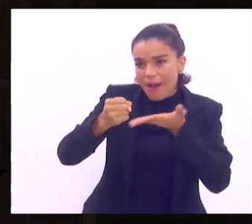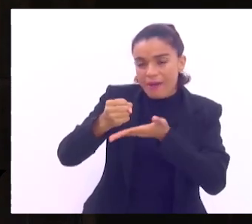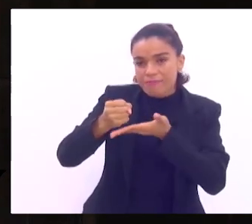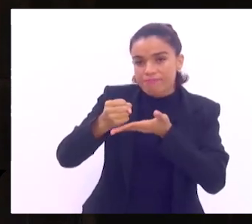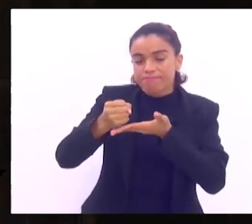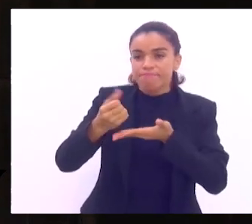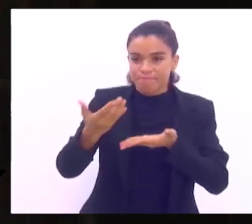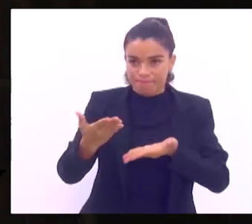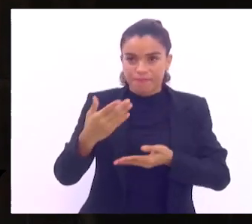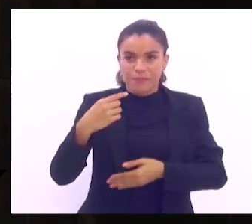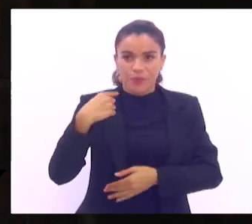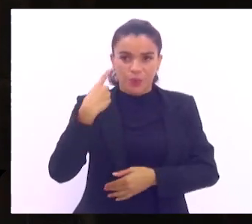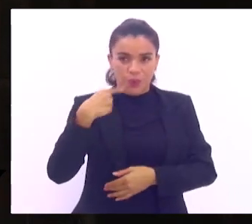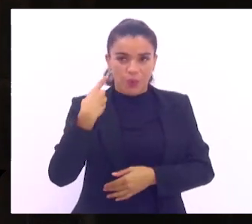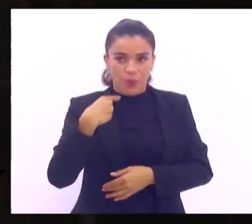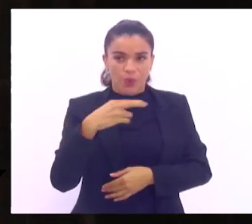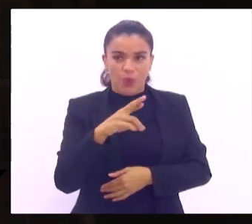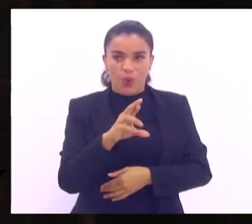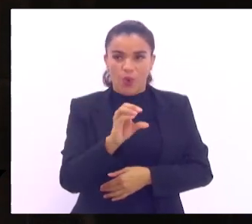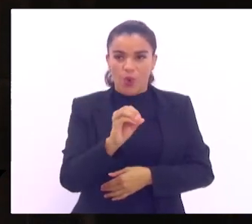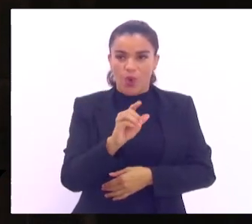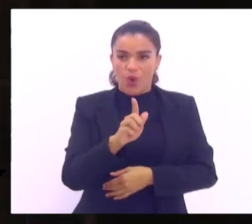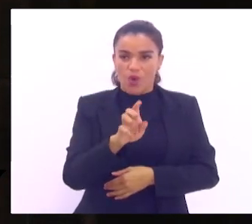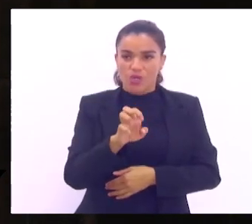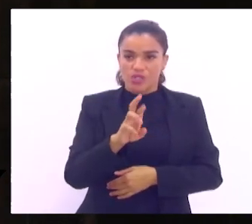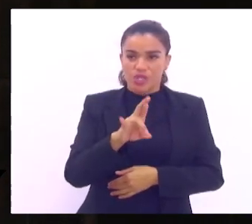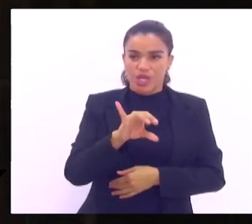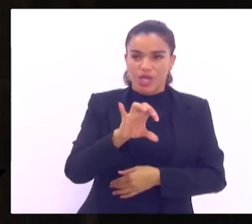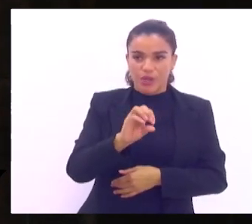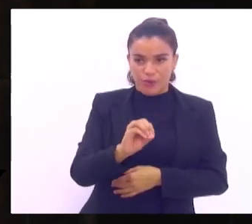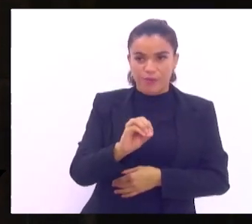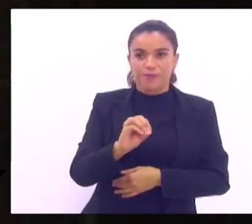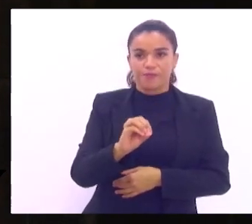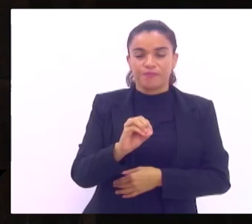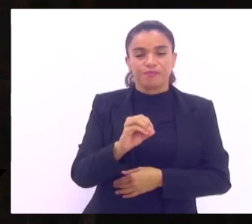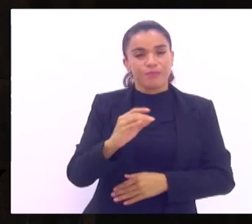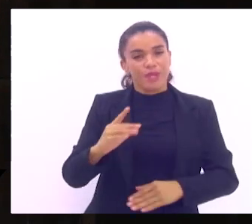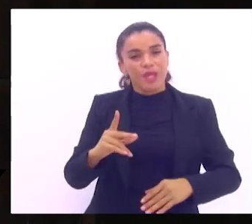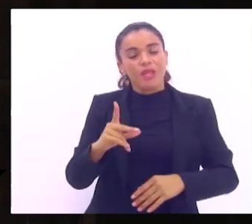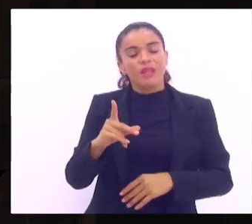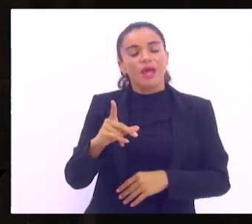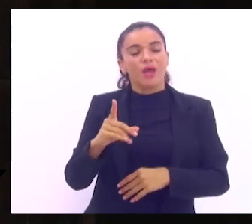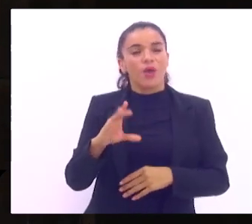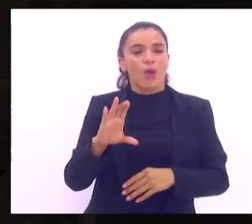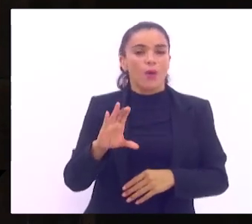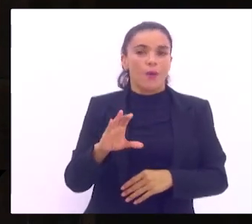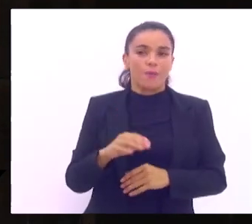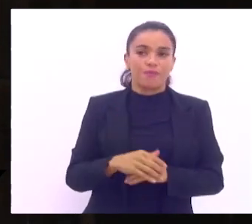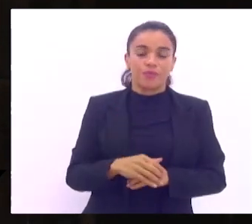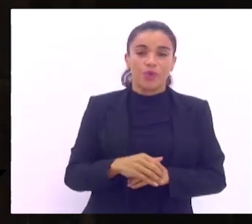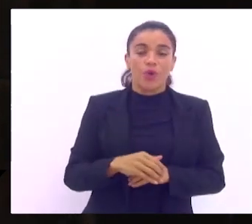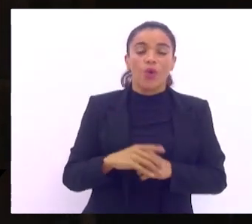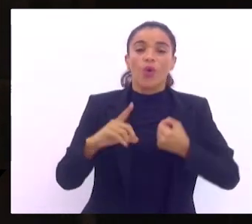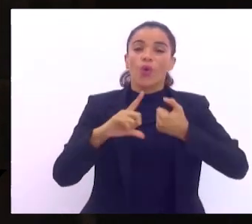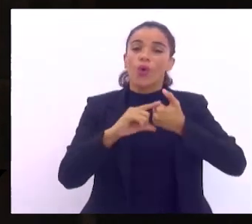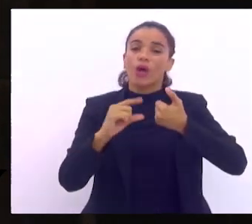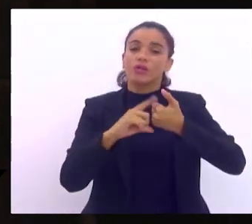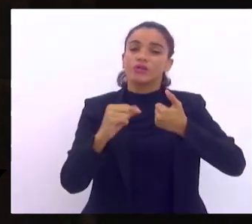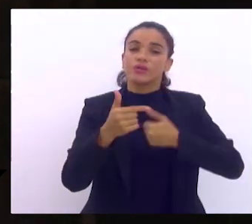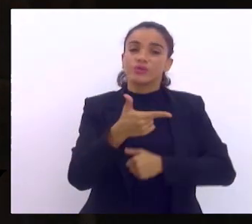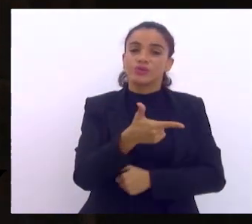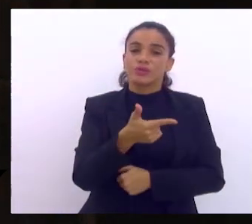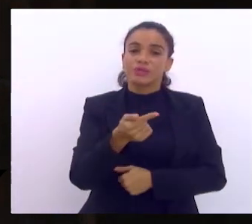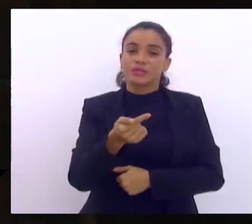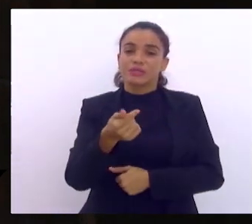doutor Rogério, presidente lá da Comissão de Igualdade Racial da OAB, o artigo 217 da nossa